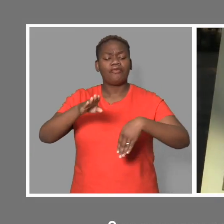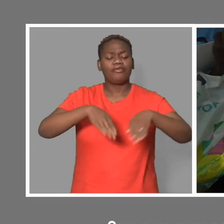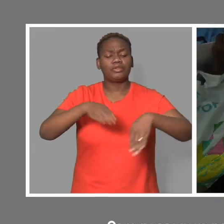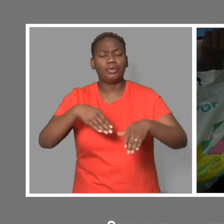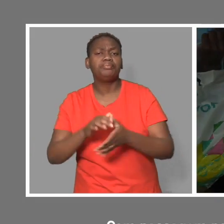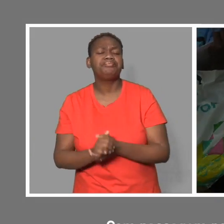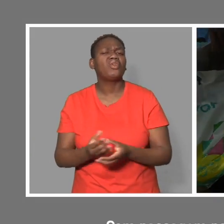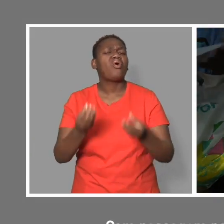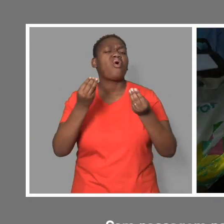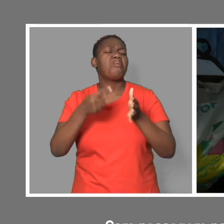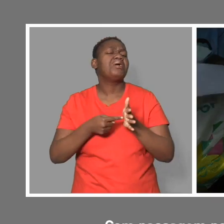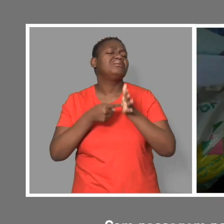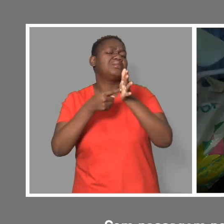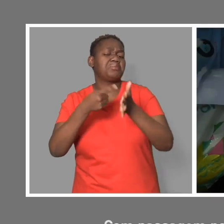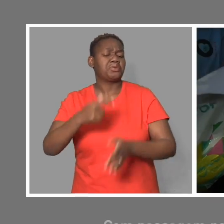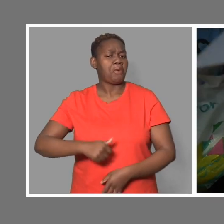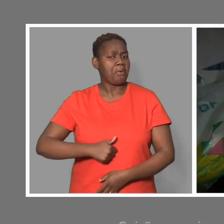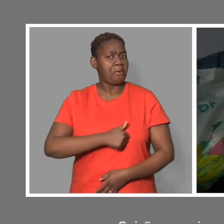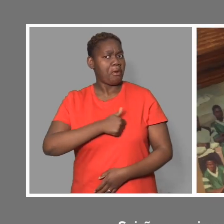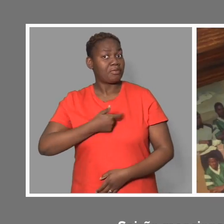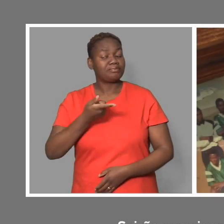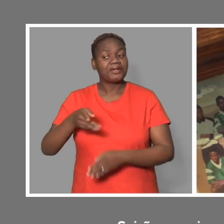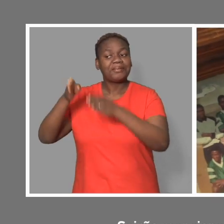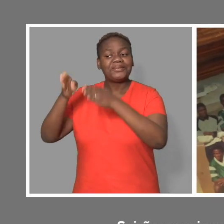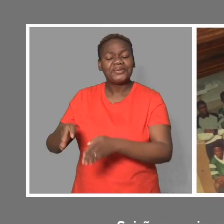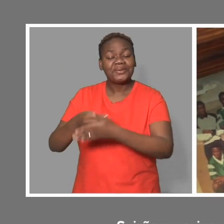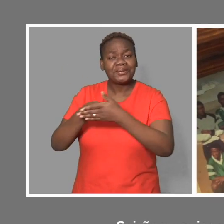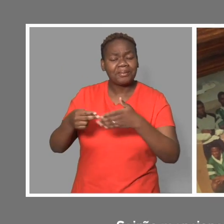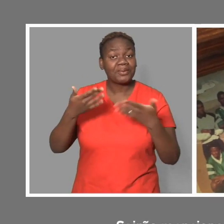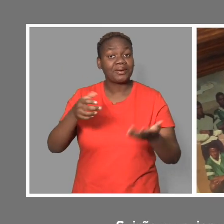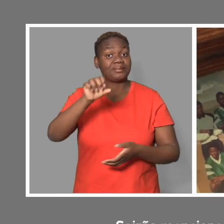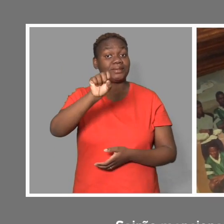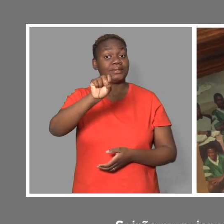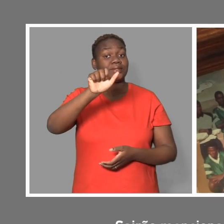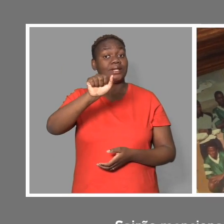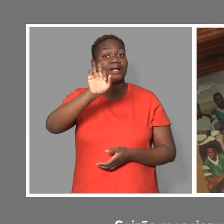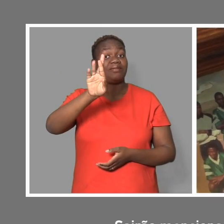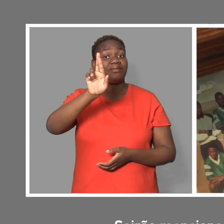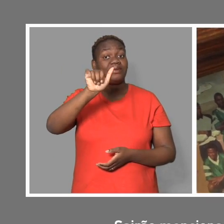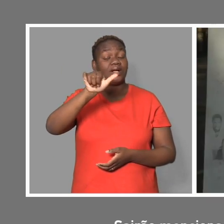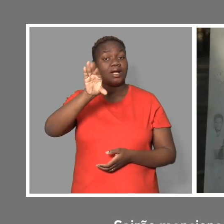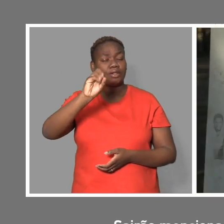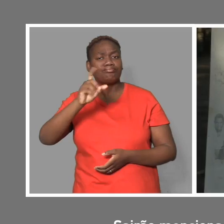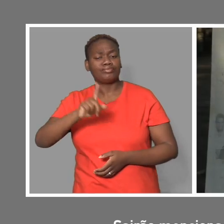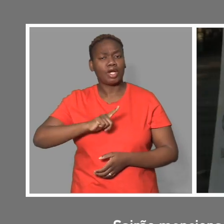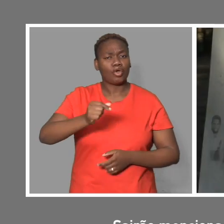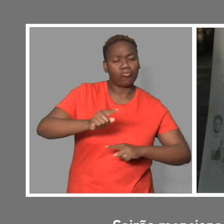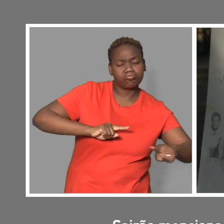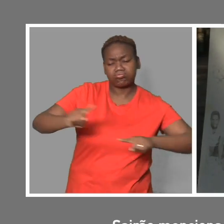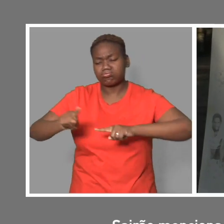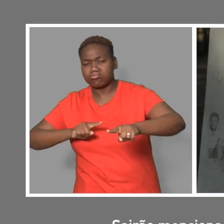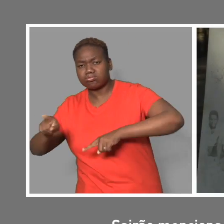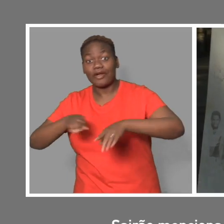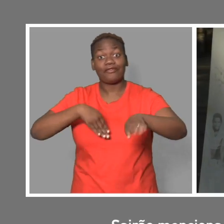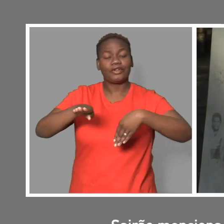escalões, com destaque para o Campeonato Nacional, Safrão menciona Oscar Tabarejo, selecionador do Uruguai, como um